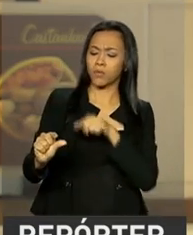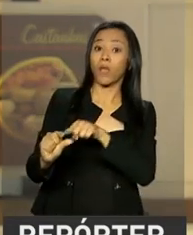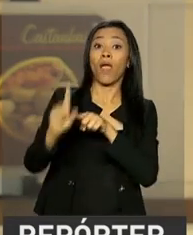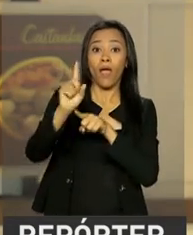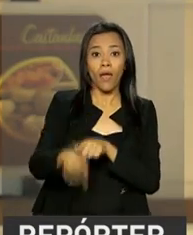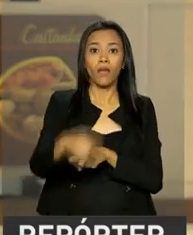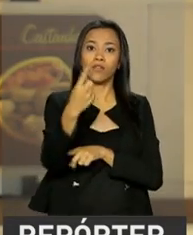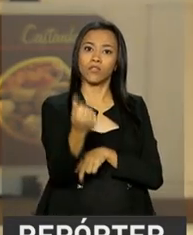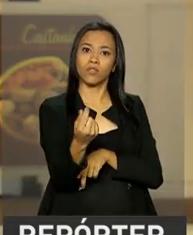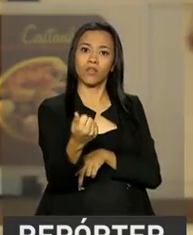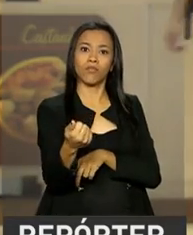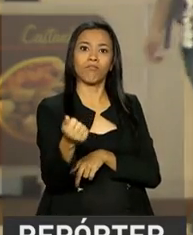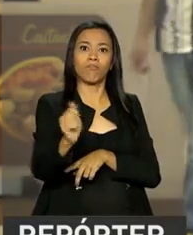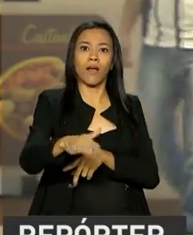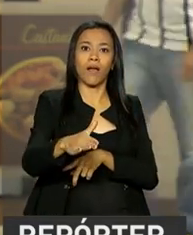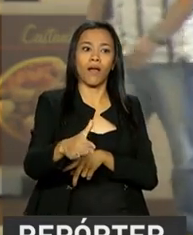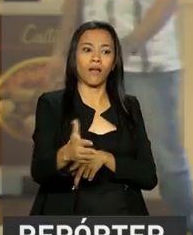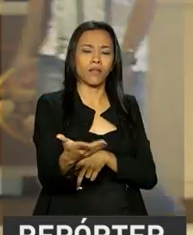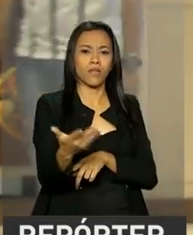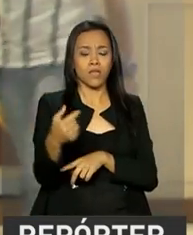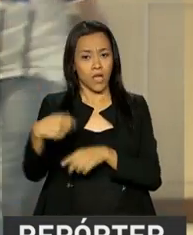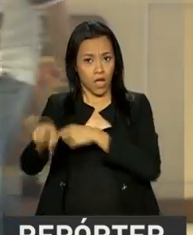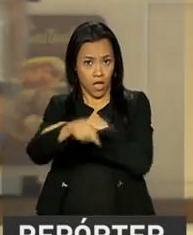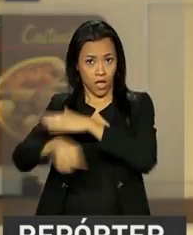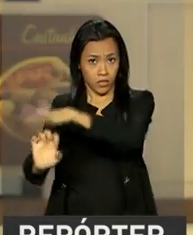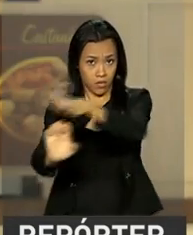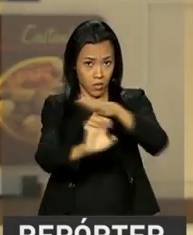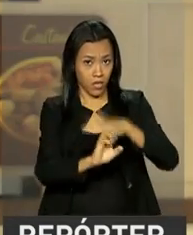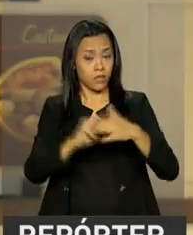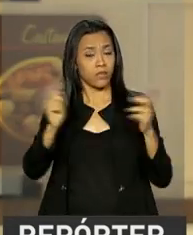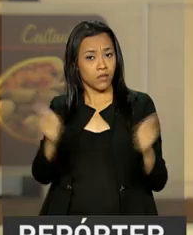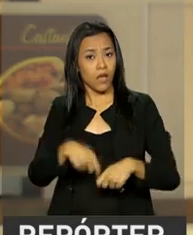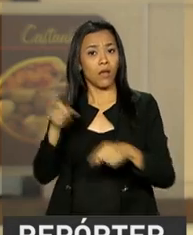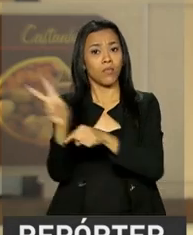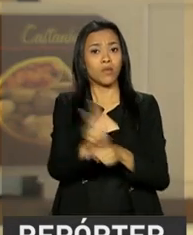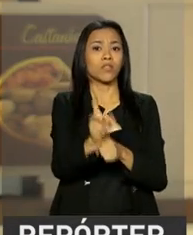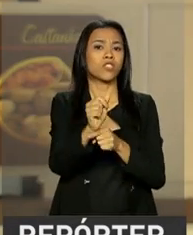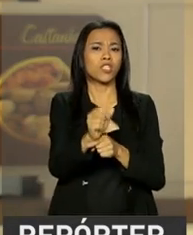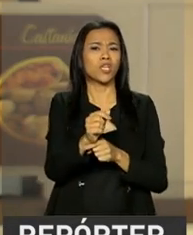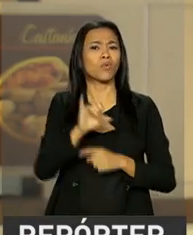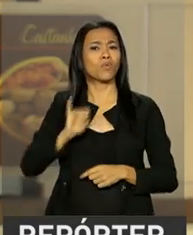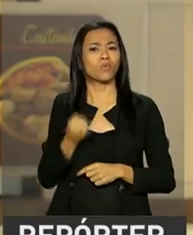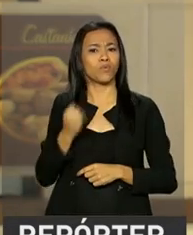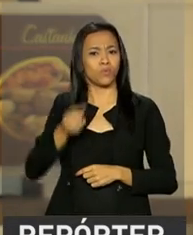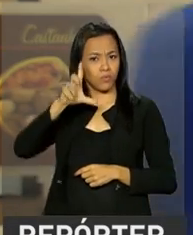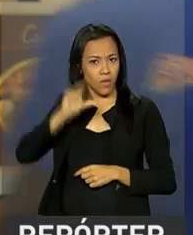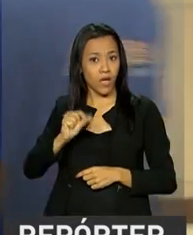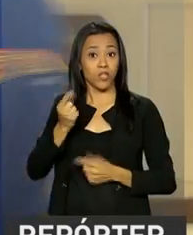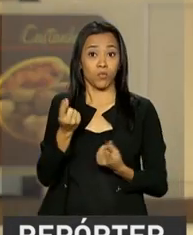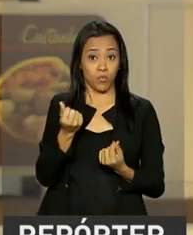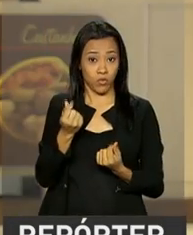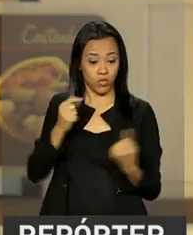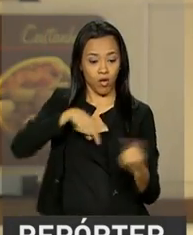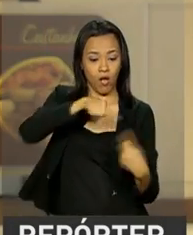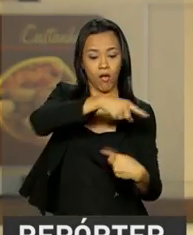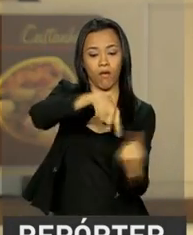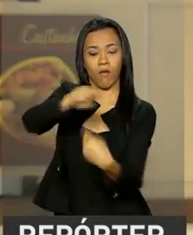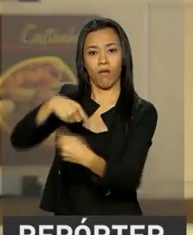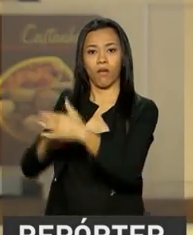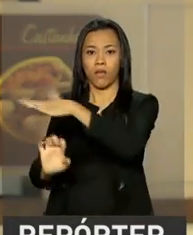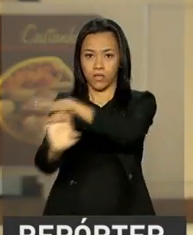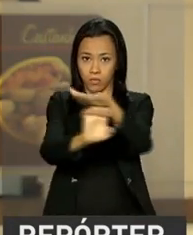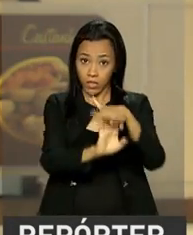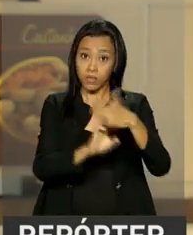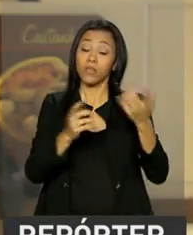dinheiro mais barato empresários podem tomar crédito com uma taxa mais em conta para dinamizar os negócios e consumidores